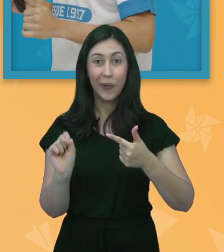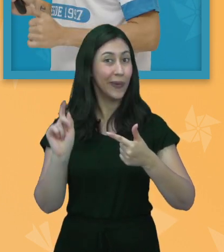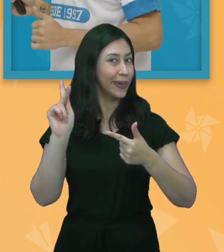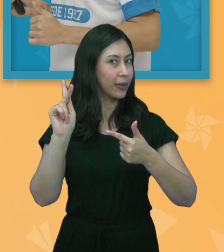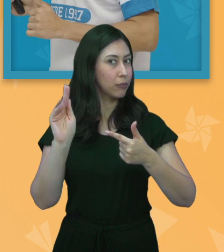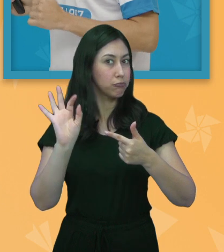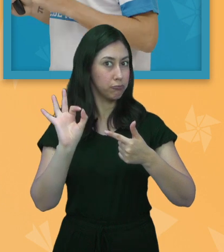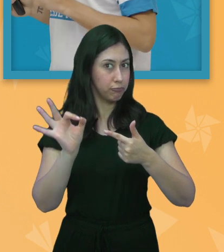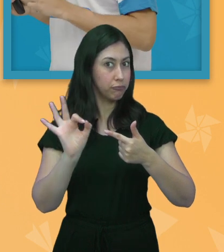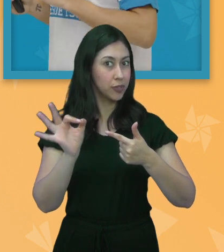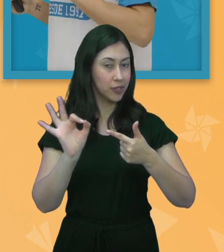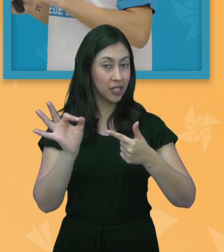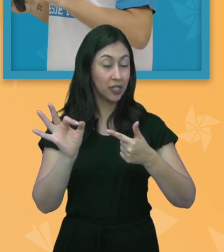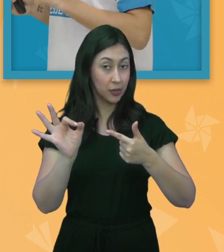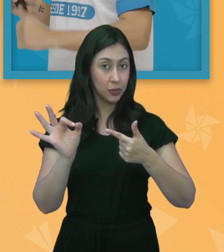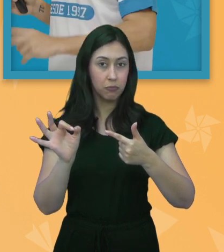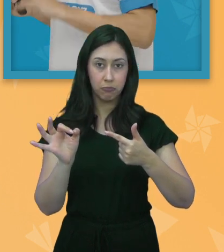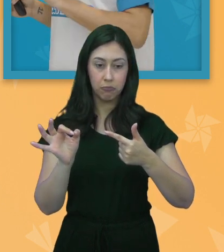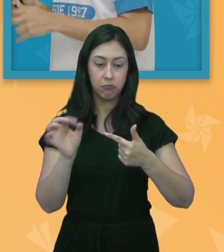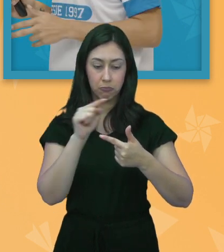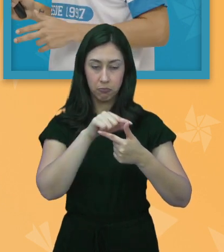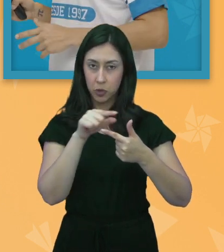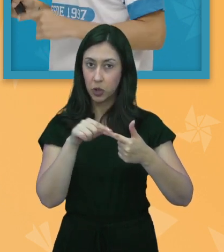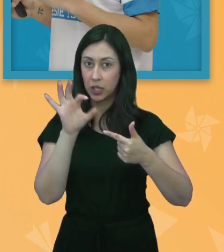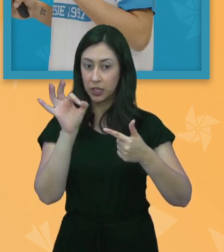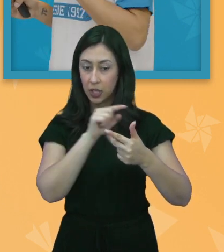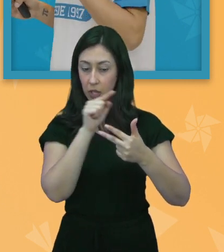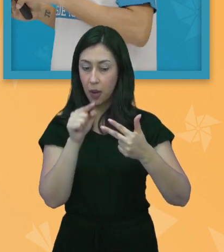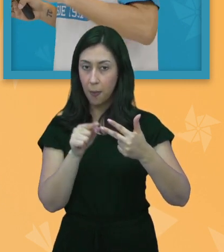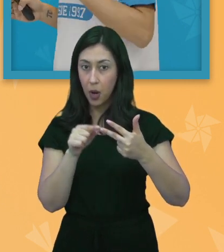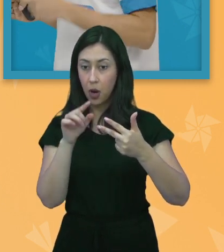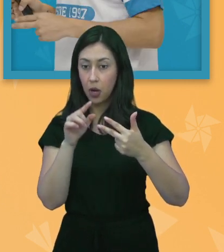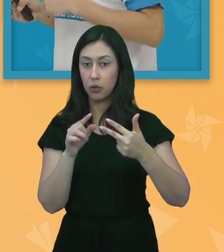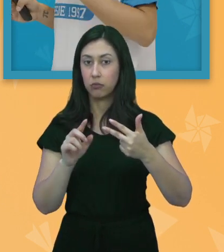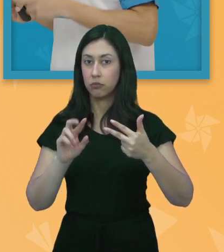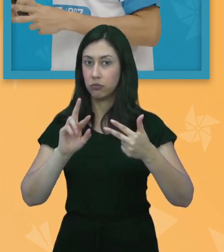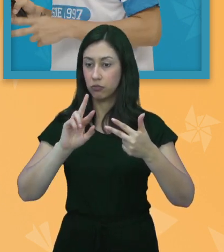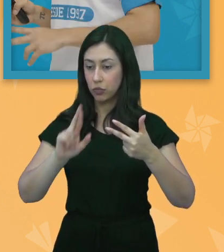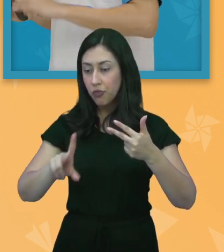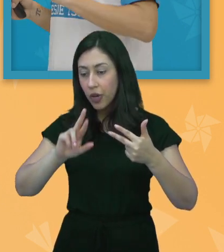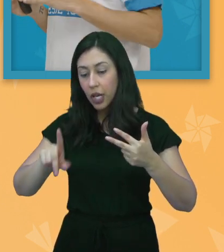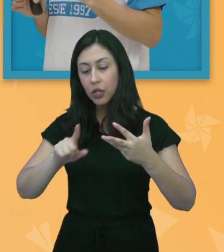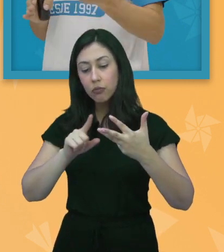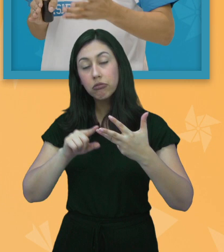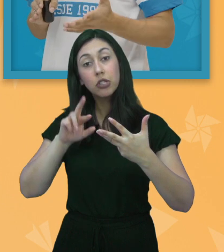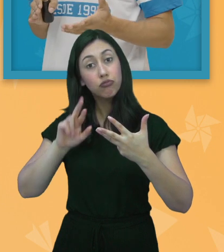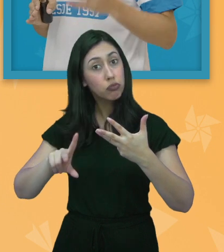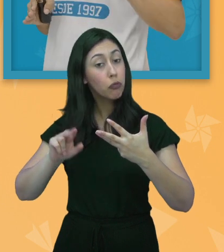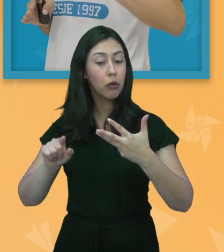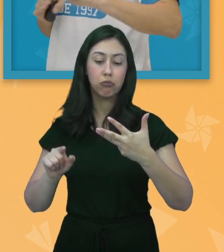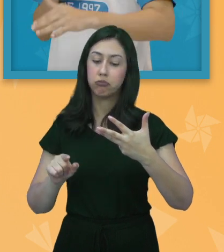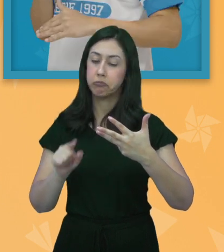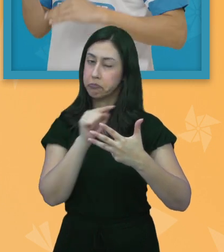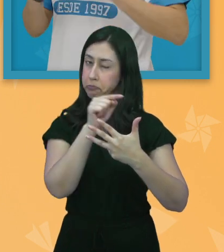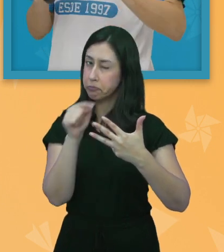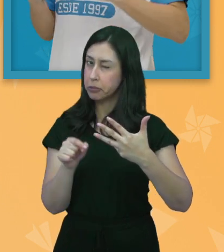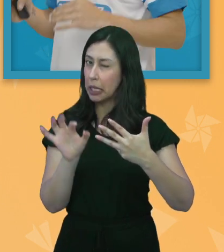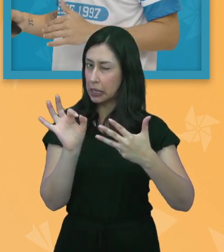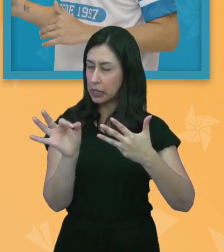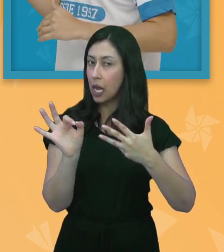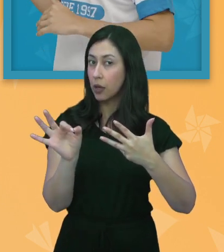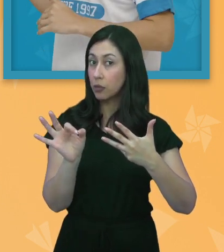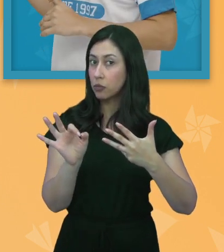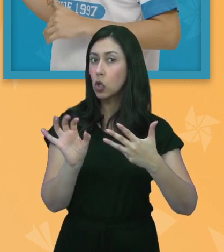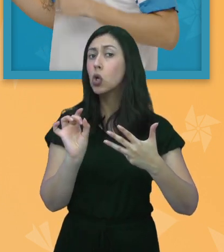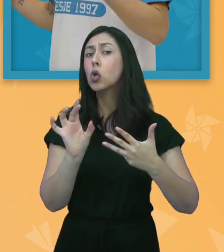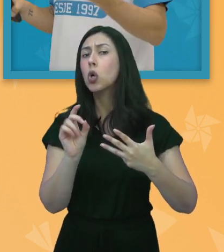certinho, né, os dois primeiros sistemas são homogêneos, e depois heterogêneo e heterogêneo. E os dois últimos sistemas também são